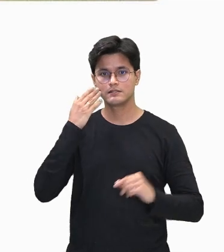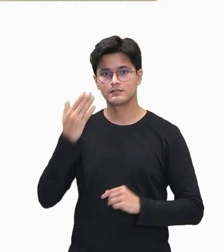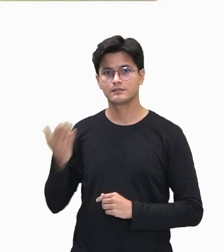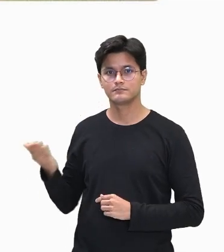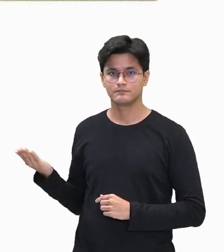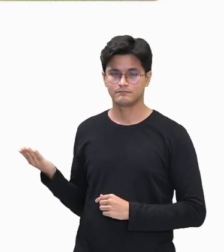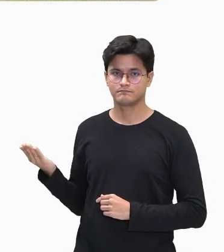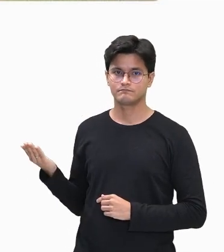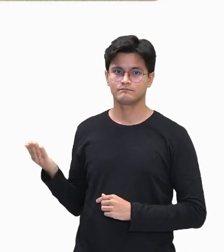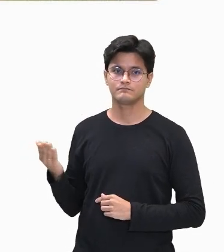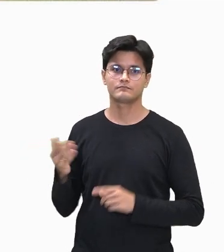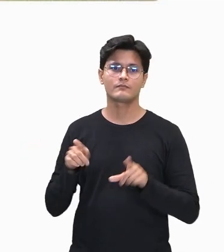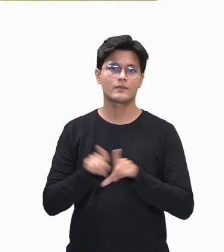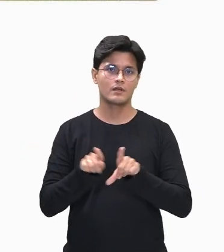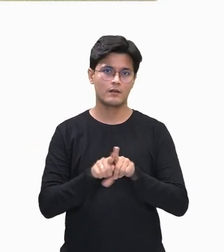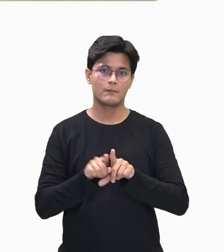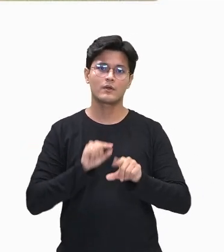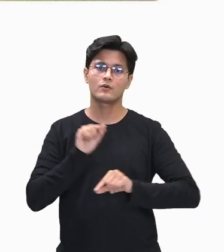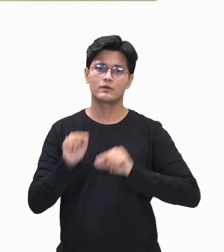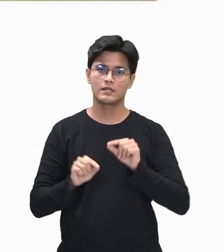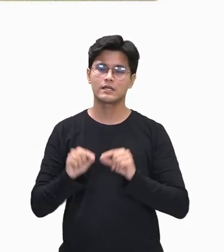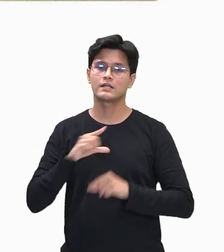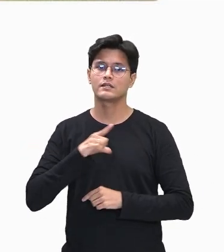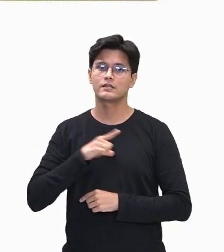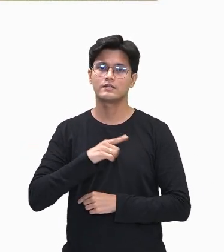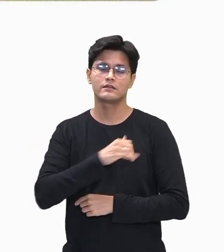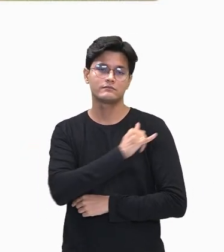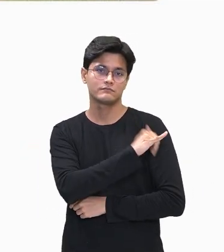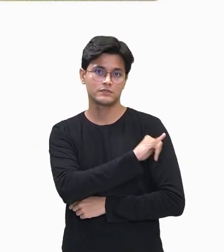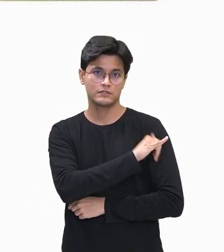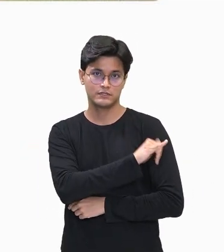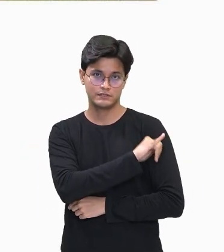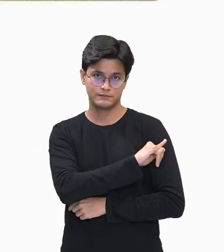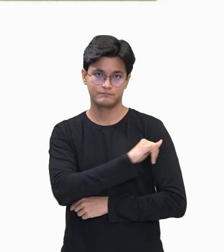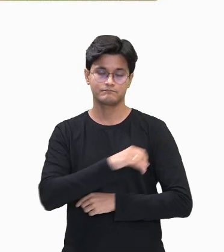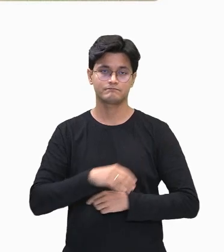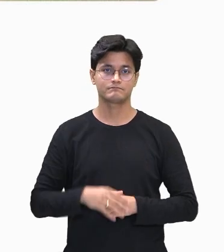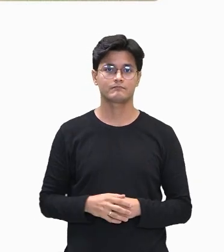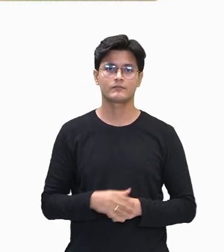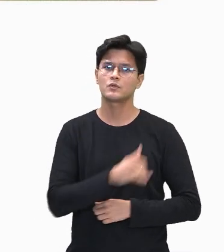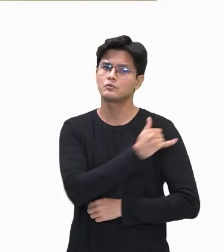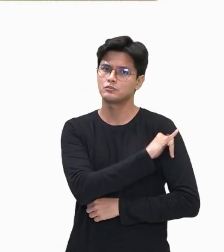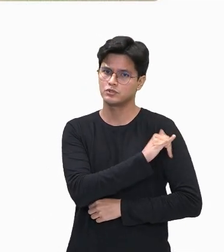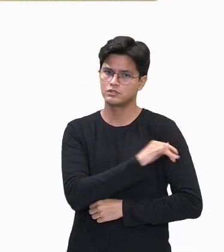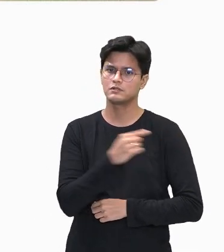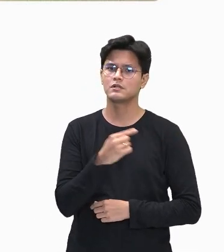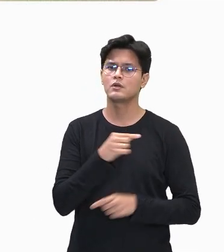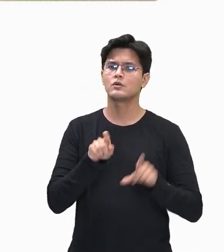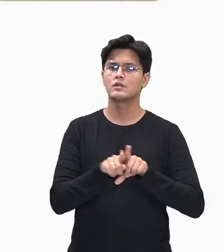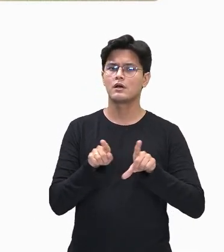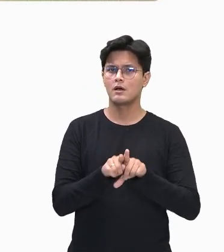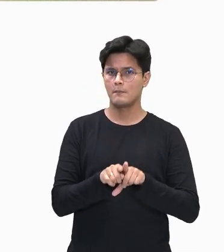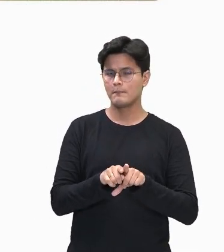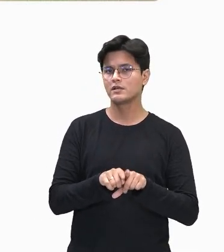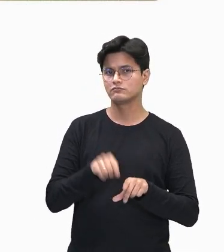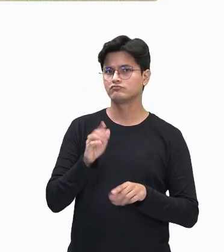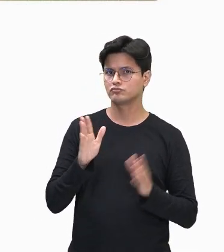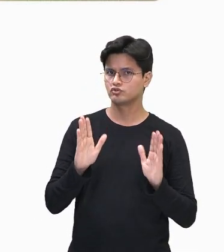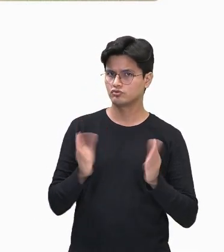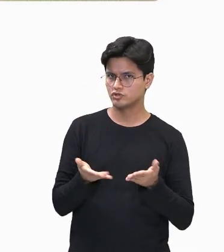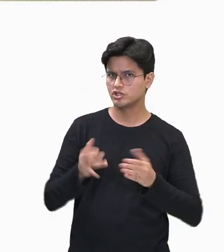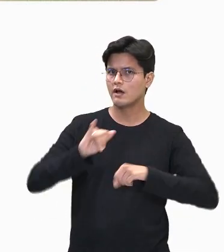metrópole nacional e nós temos o Rio de Janeiro, né? O Rio de Janeiro, que também já foi capital federal